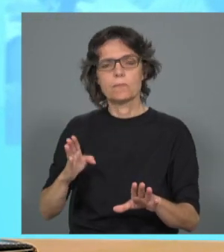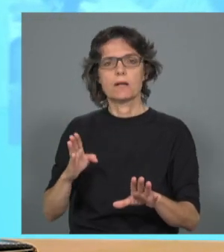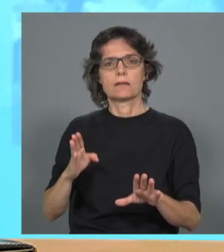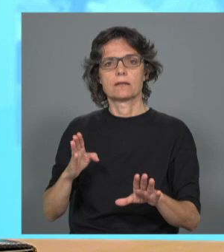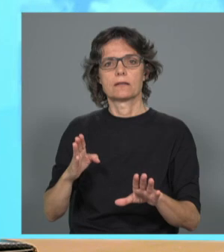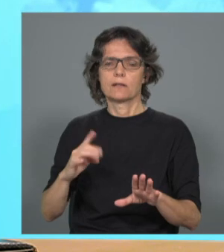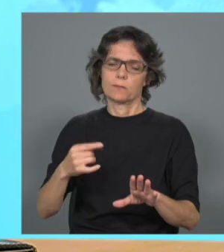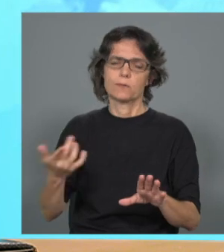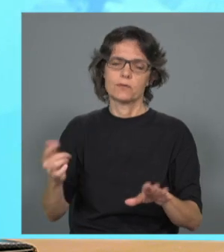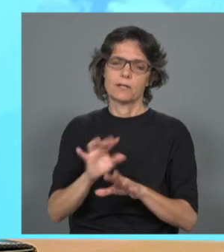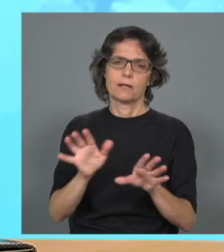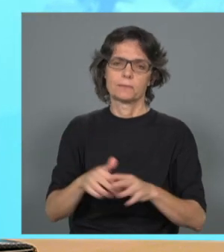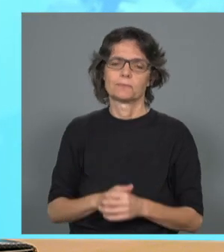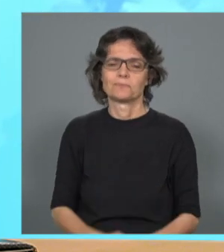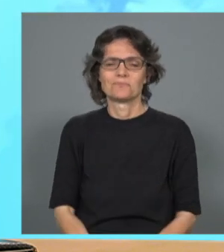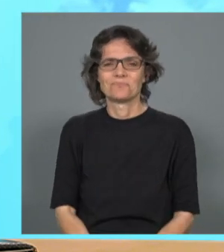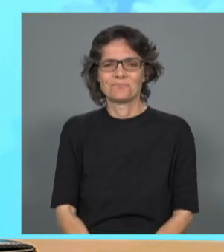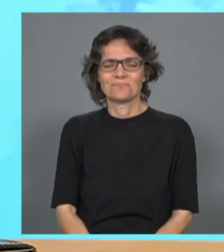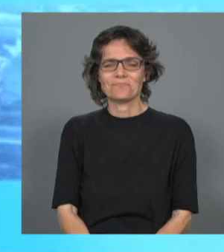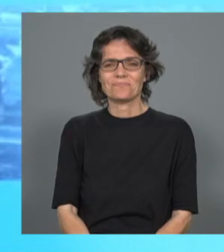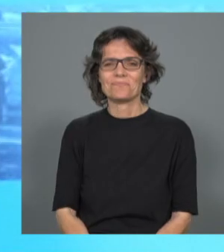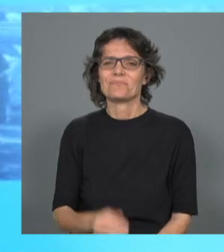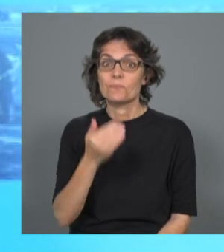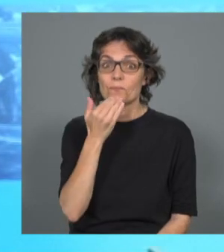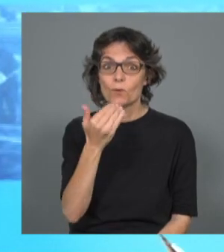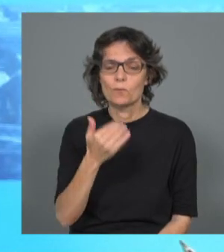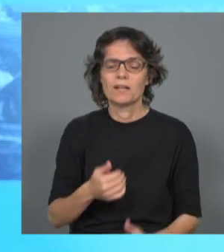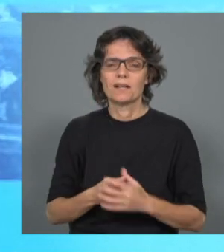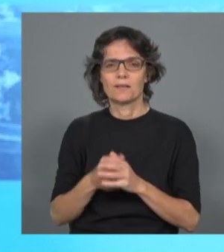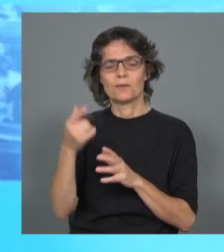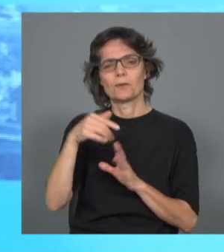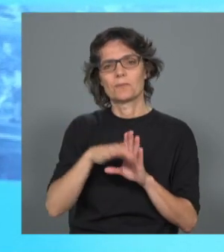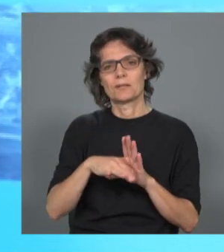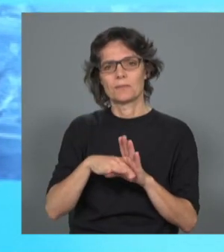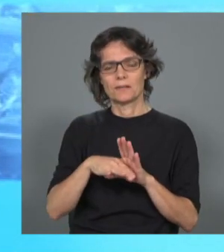consequentes, vão sendo cada vez mais consequentes. Frei Mineiros, agradeço ter estado aqui a recordar